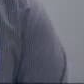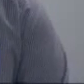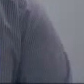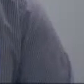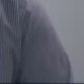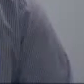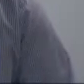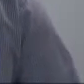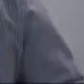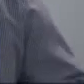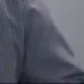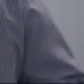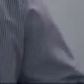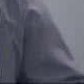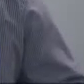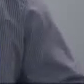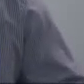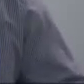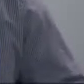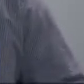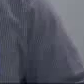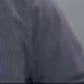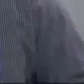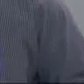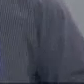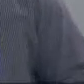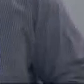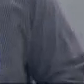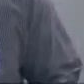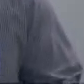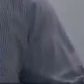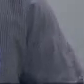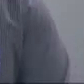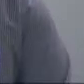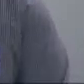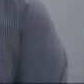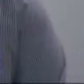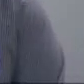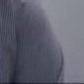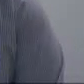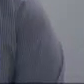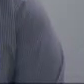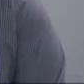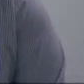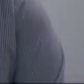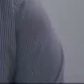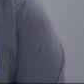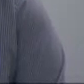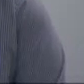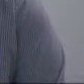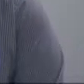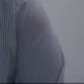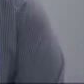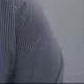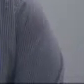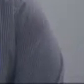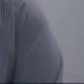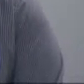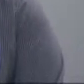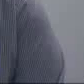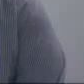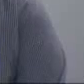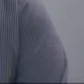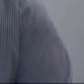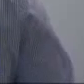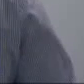riscos de estarem caindo, o que vem a ocorrer até um risco de morte por parte de pedestres, de munícipes que